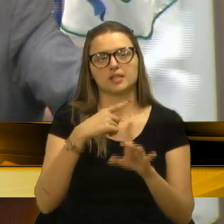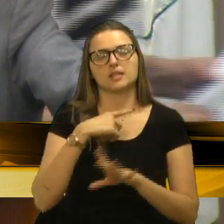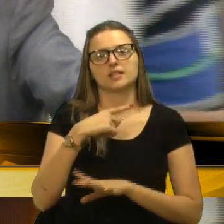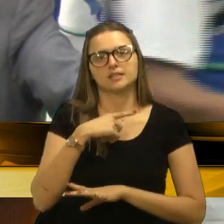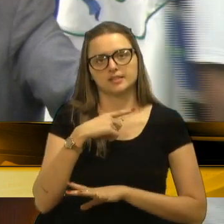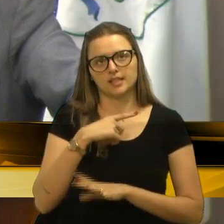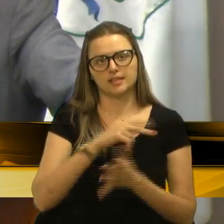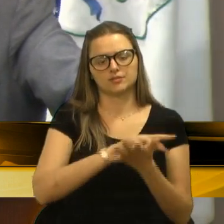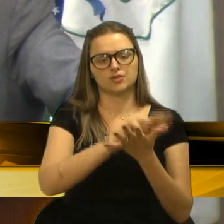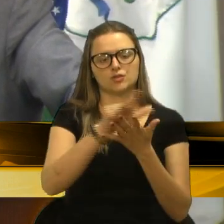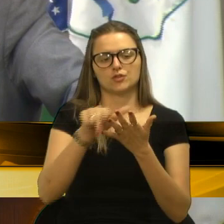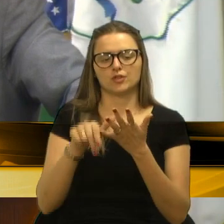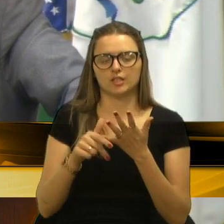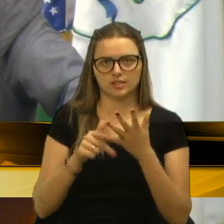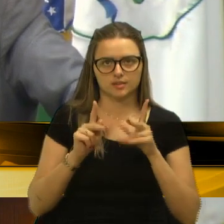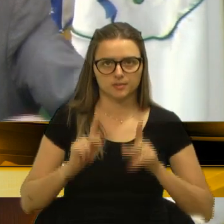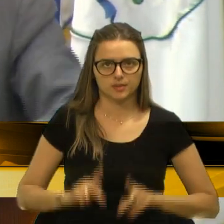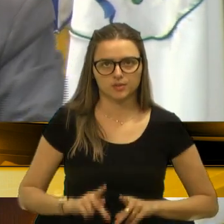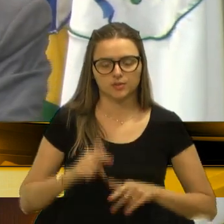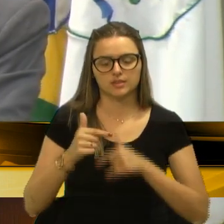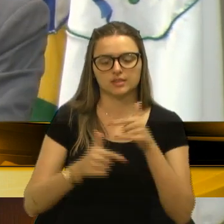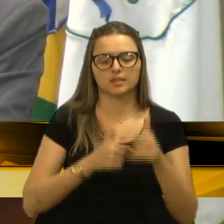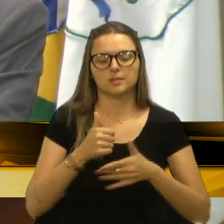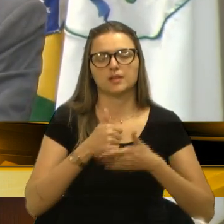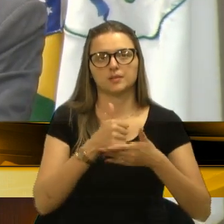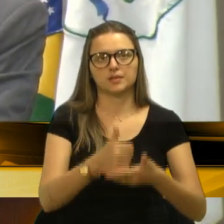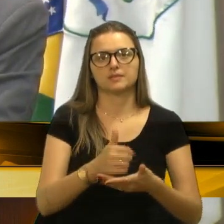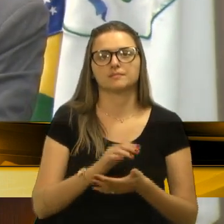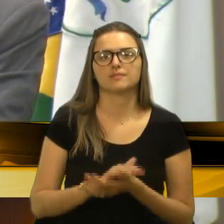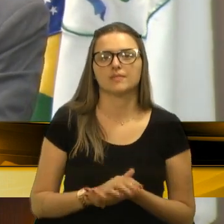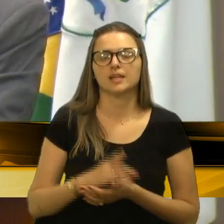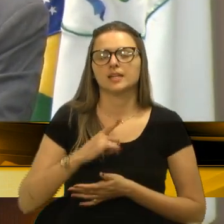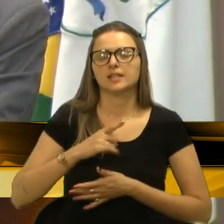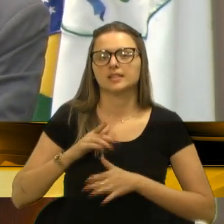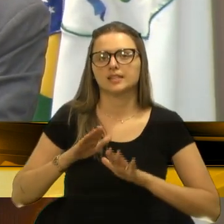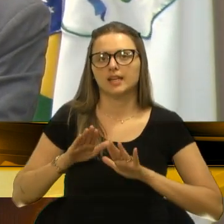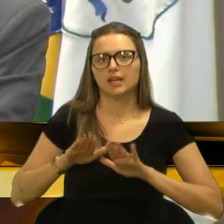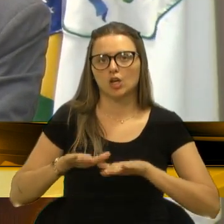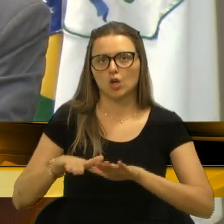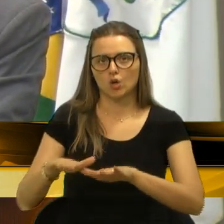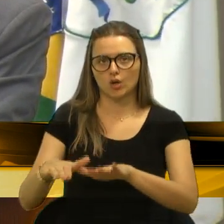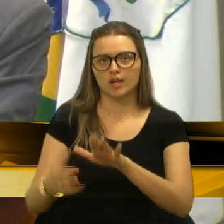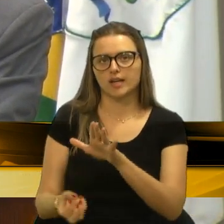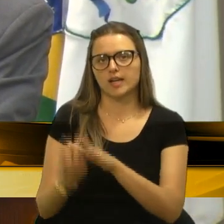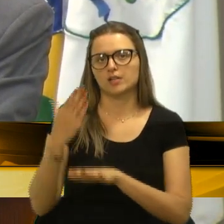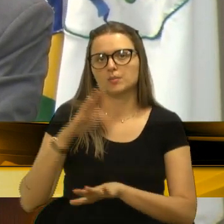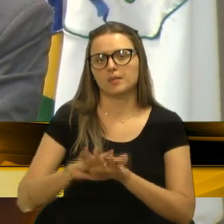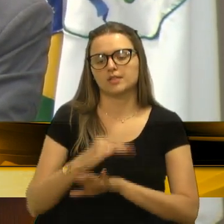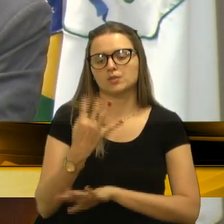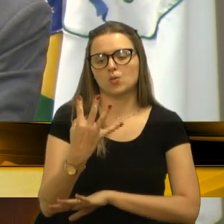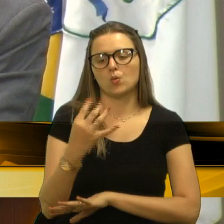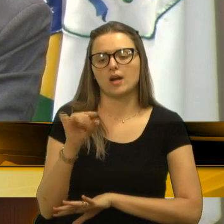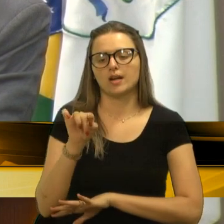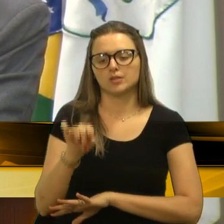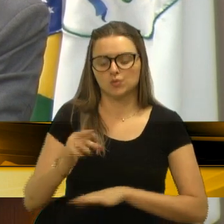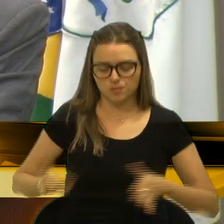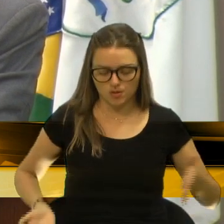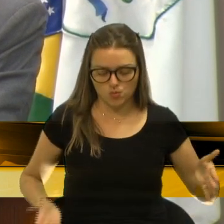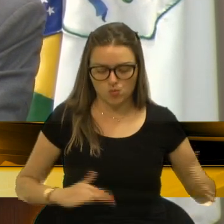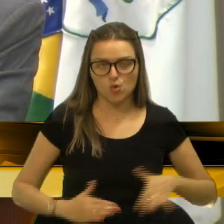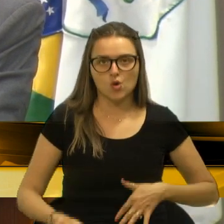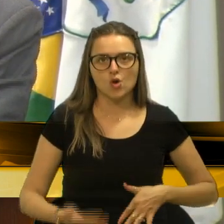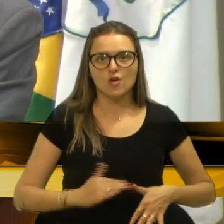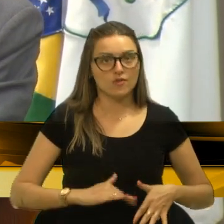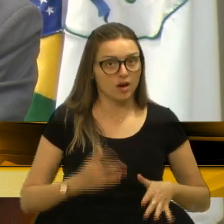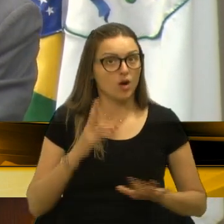por inúmeros abnegados. São confeccionadas mensalmente mais de 4.000 fraldas. Olhe